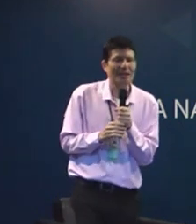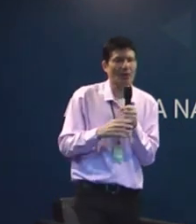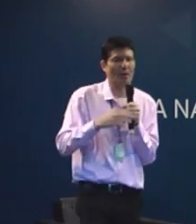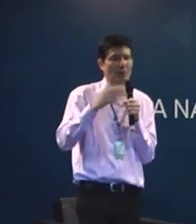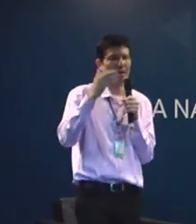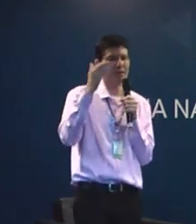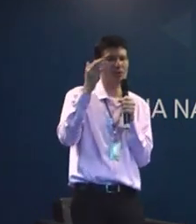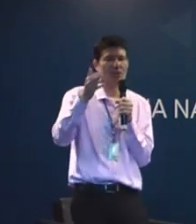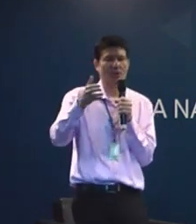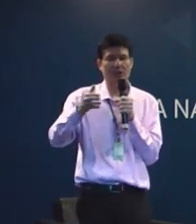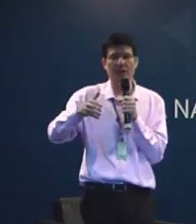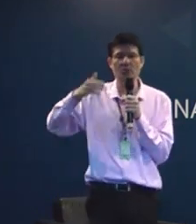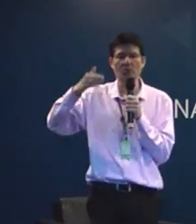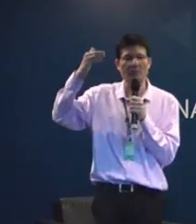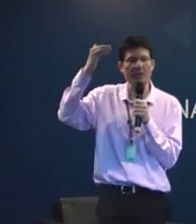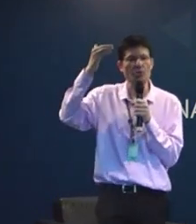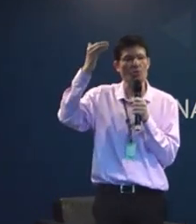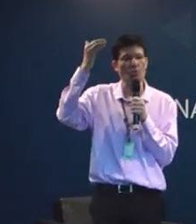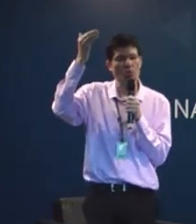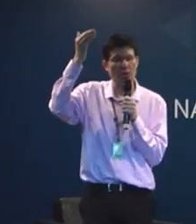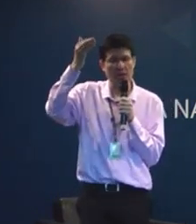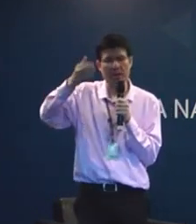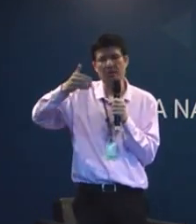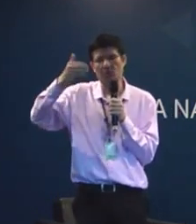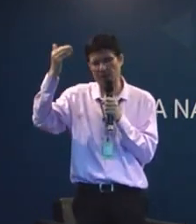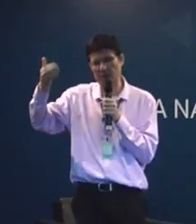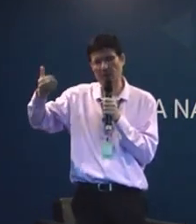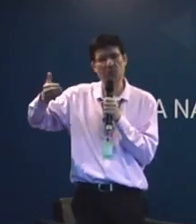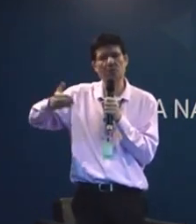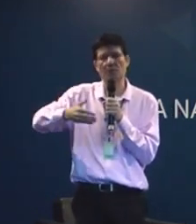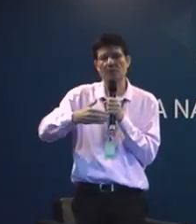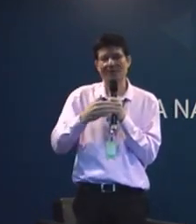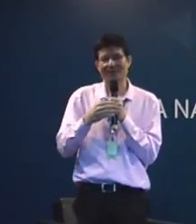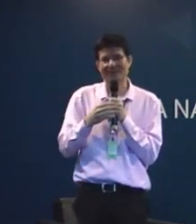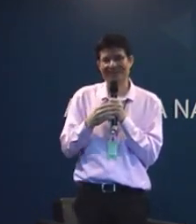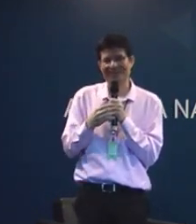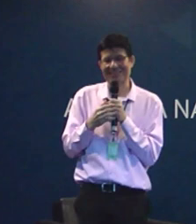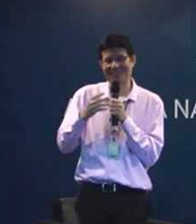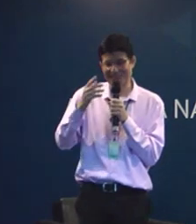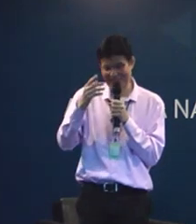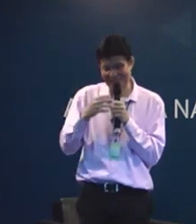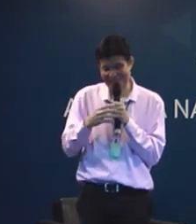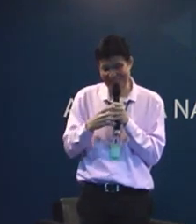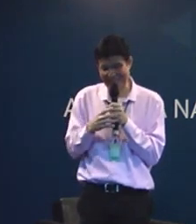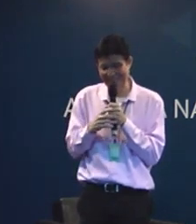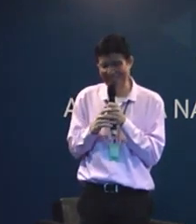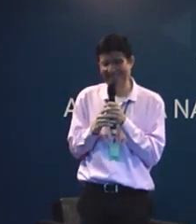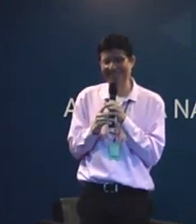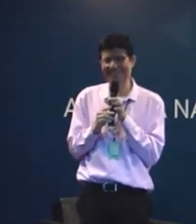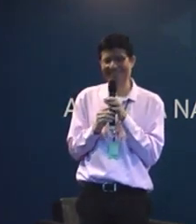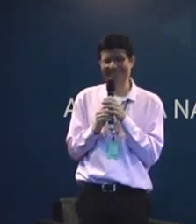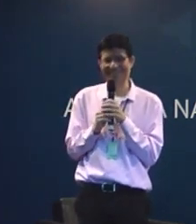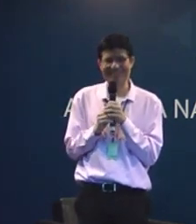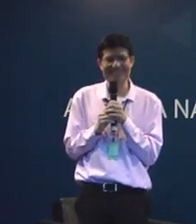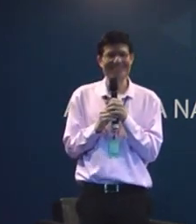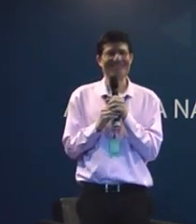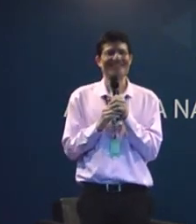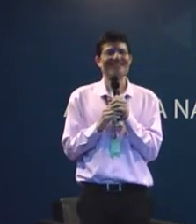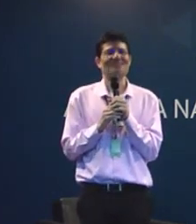Então, a partir de amanhã, juntamente com Conas e Conasem. Hashtag Jonas. Jonas, exatamente. Hashtag Jonas.